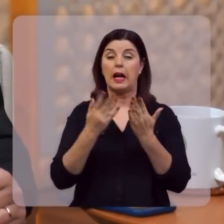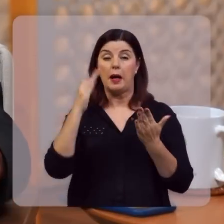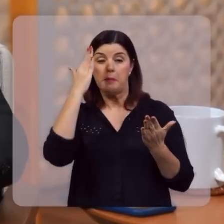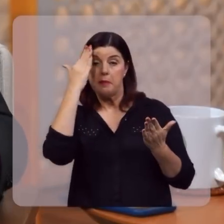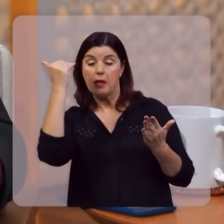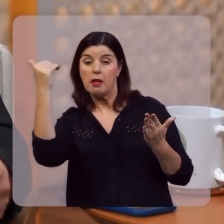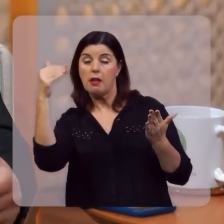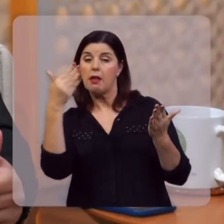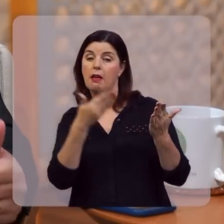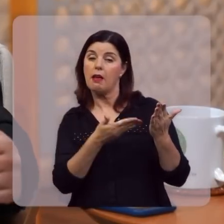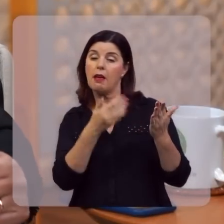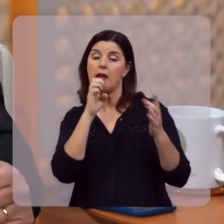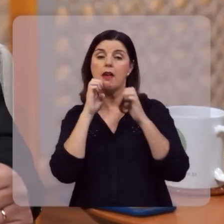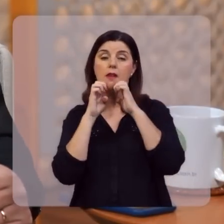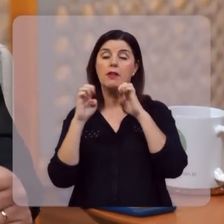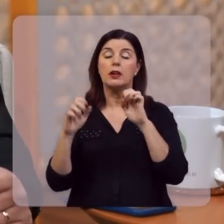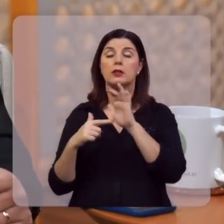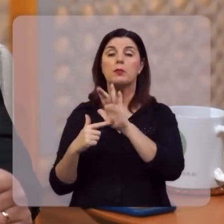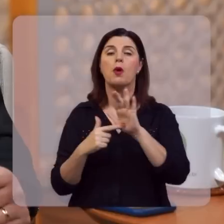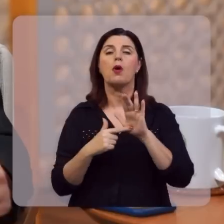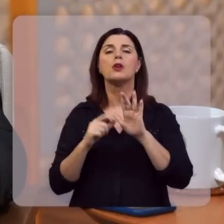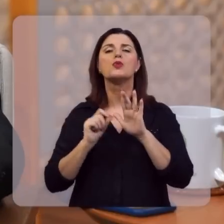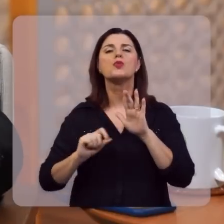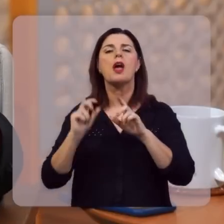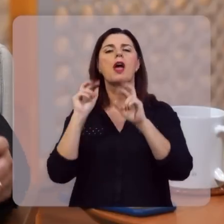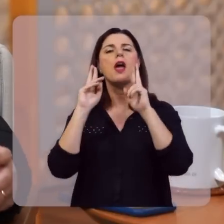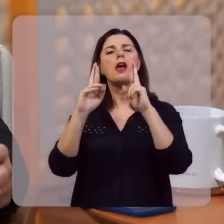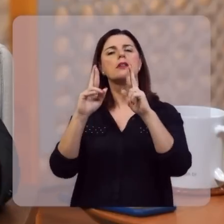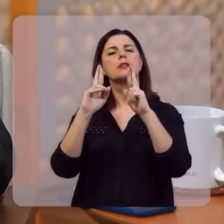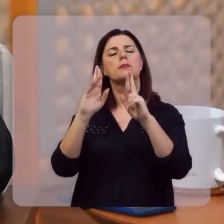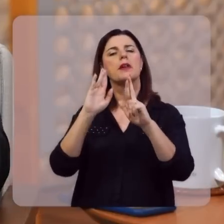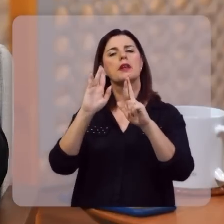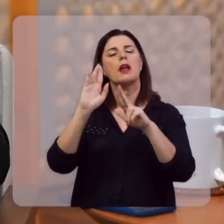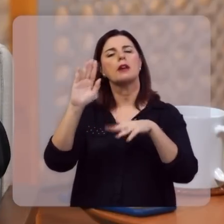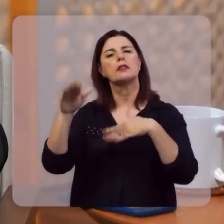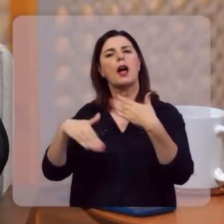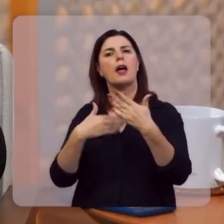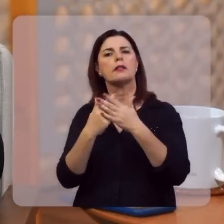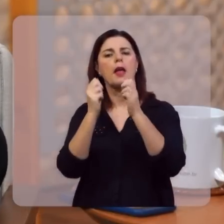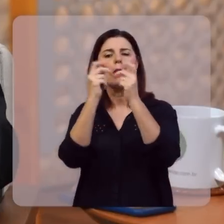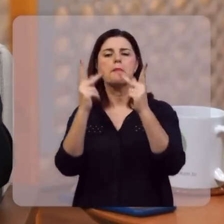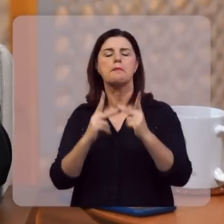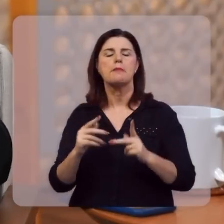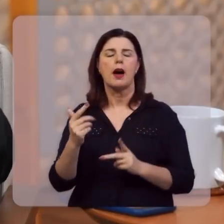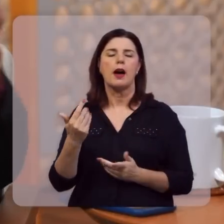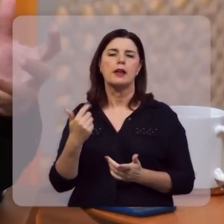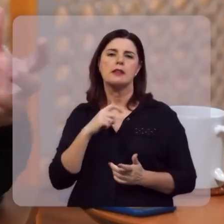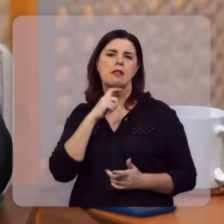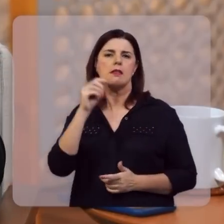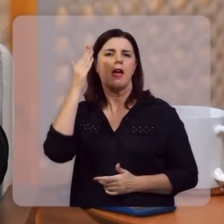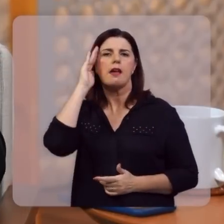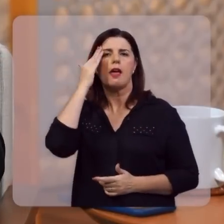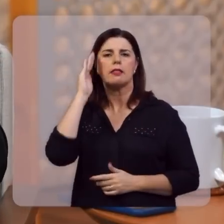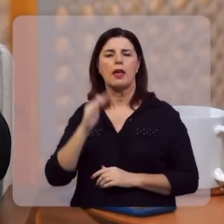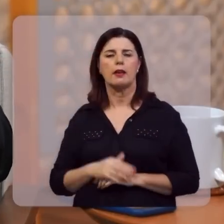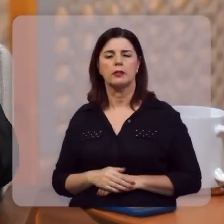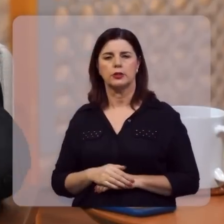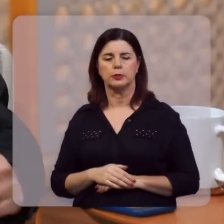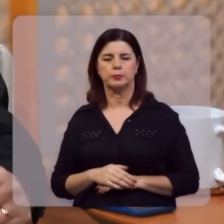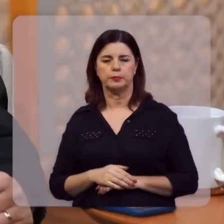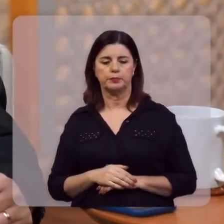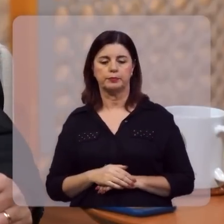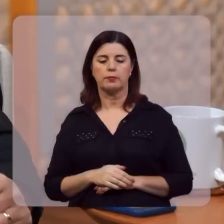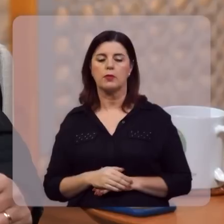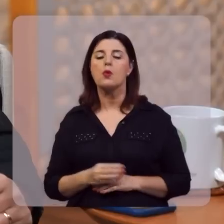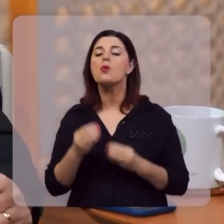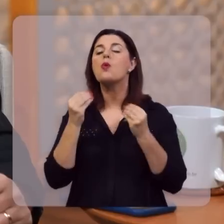bíblica, né, e a sabedoria do Evangelho nos fala de esperança e até mesmo de uma paz que excede todo entendimento e